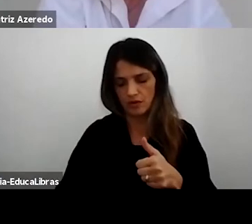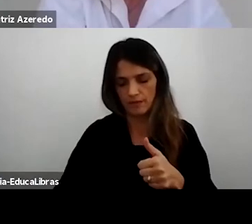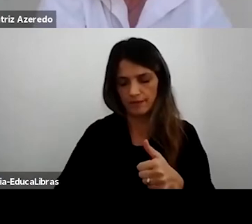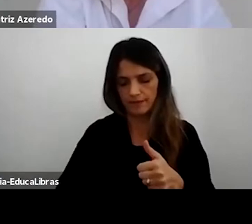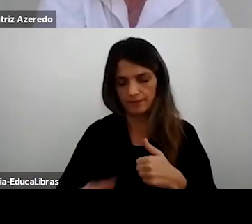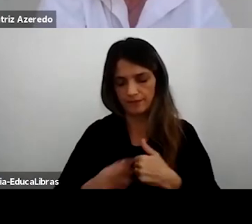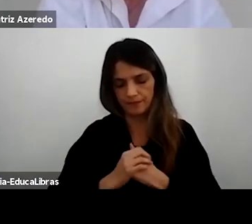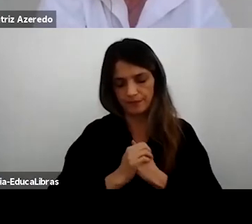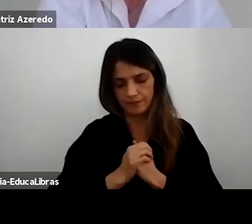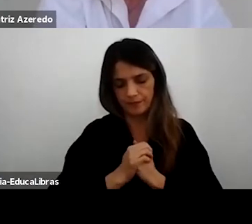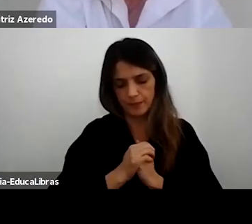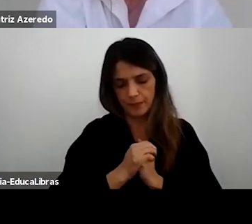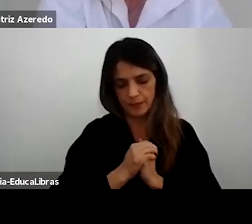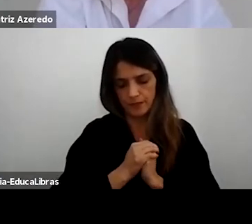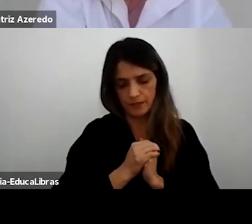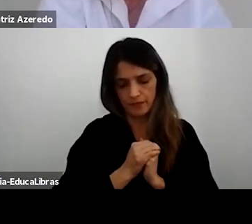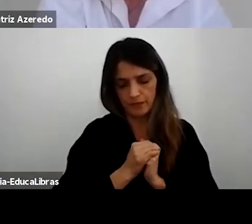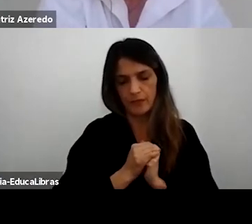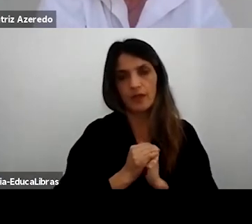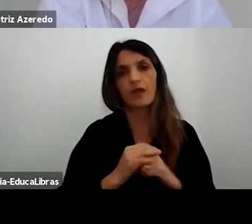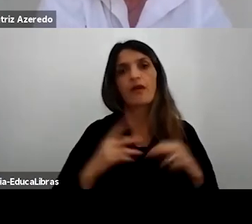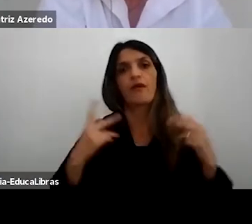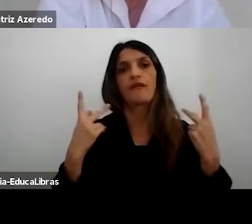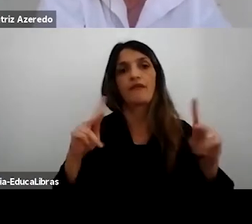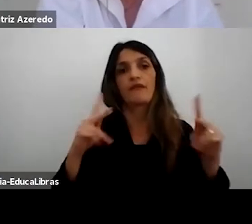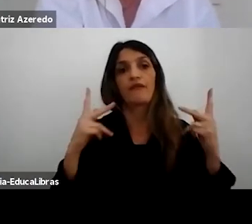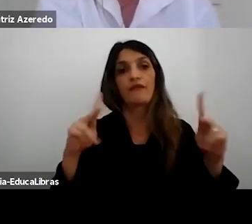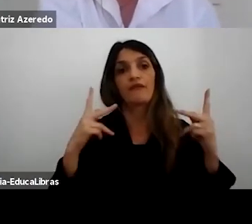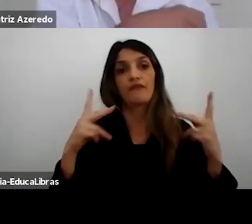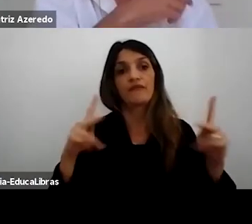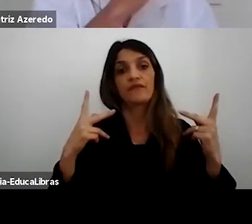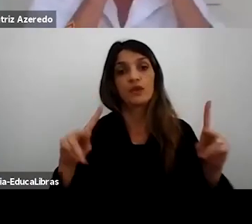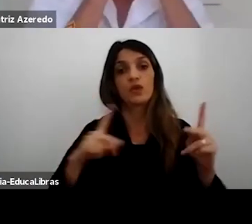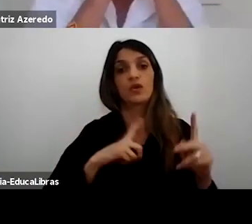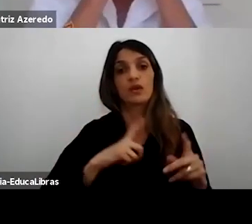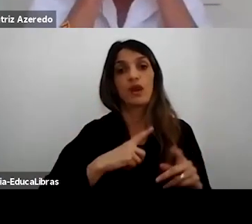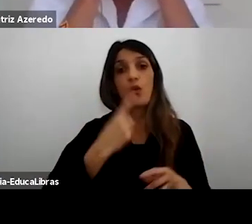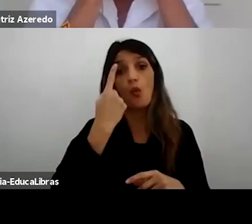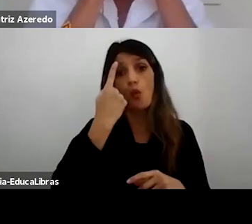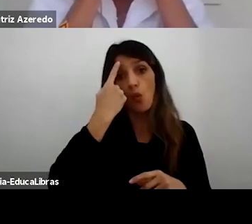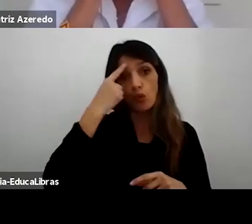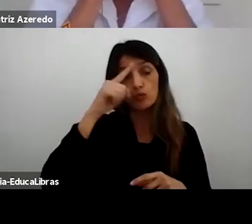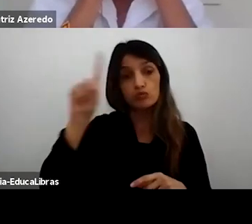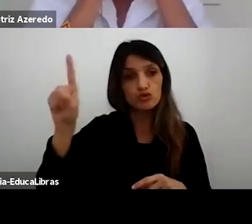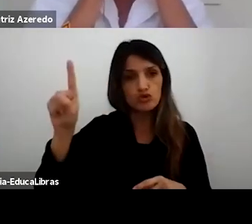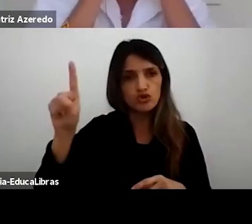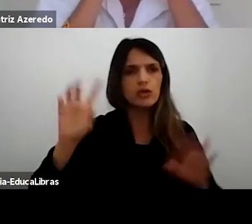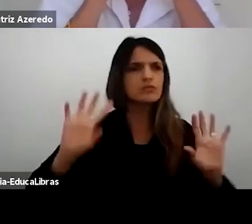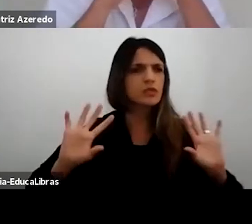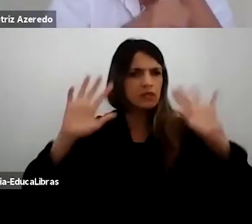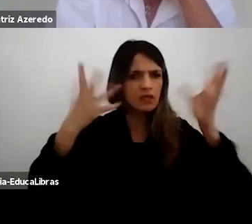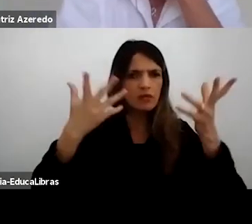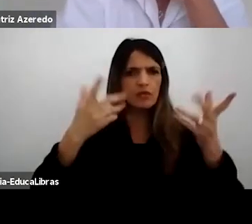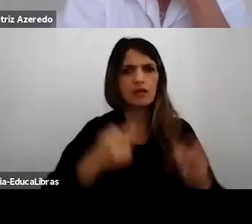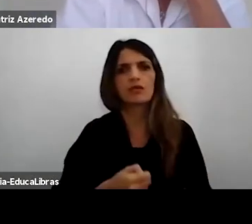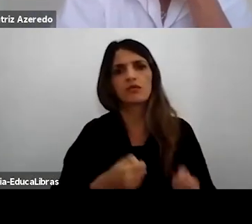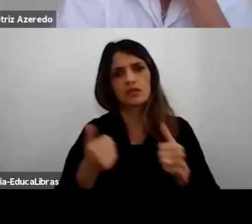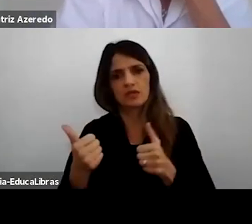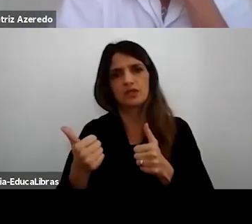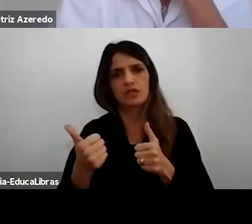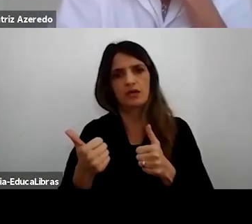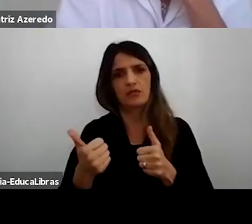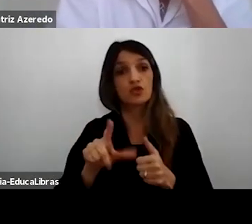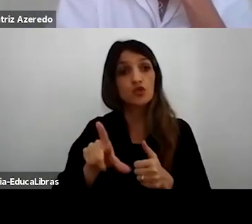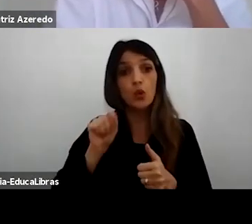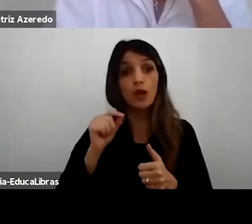né, vitória, assim, a gente ter mesmo um dia para celebrar a questão da doação, né? Isso está forte em